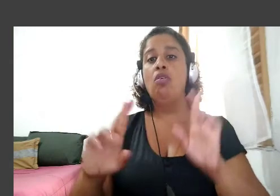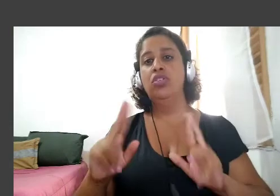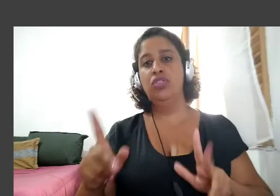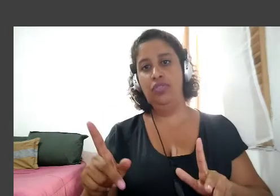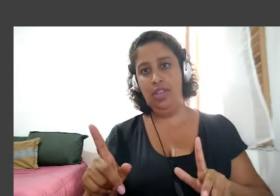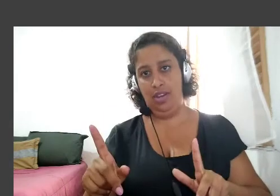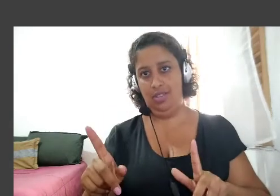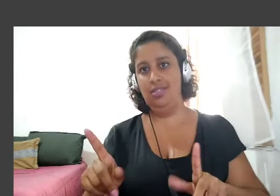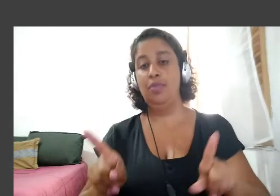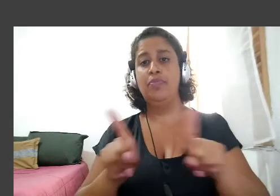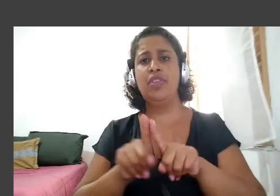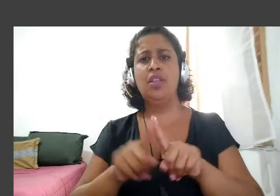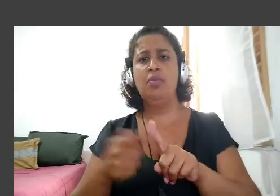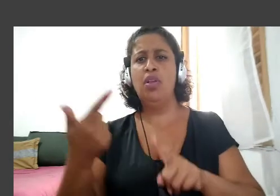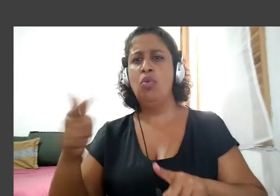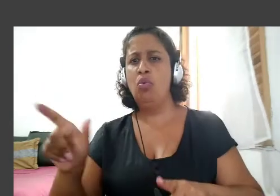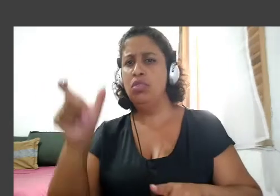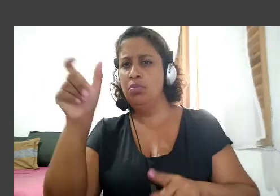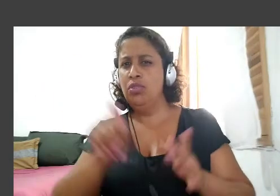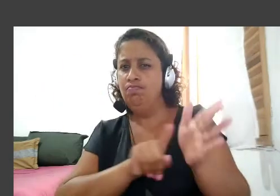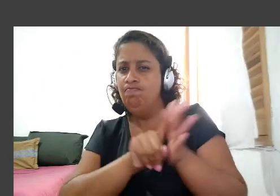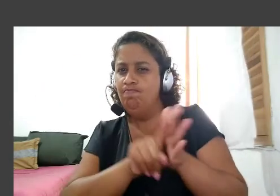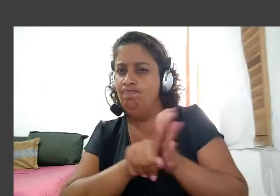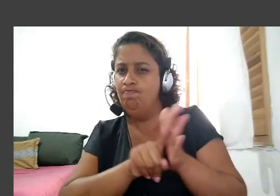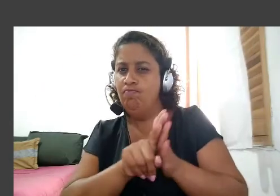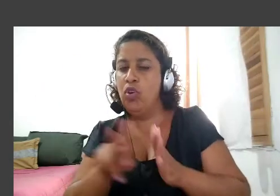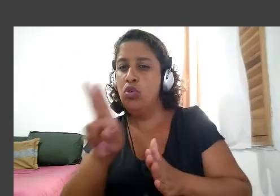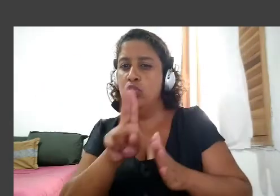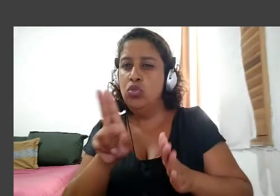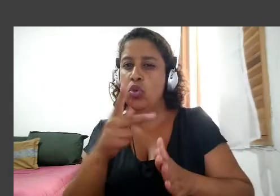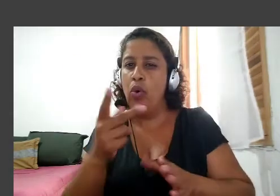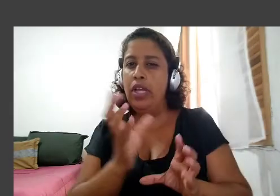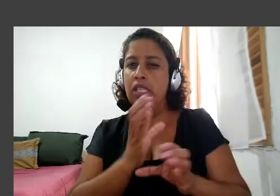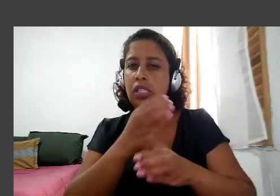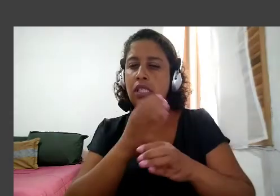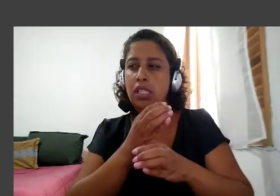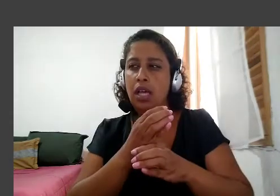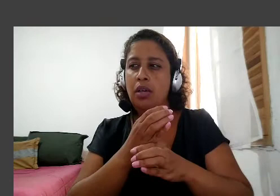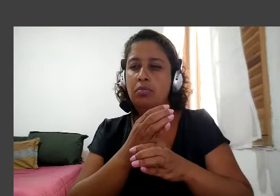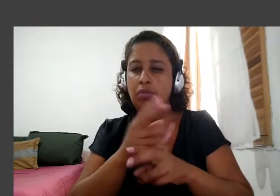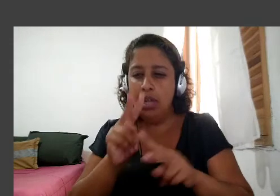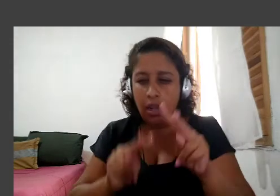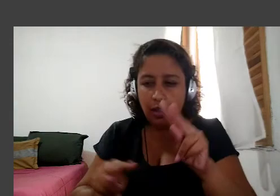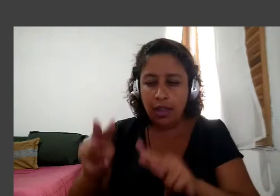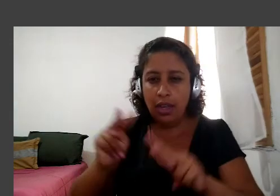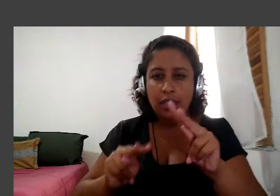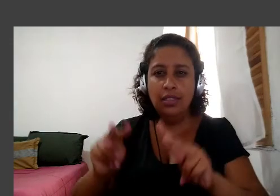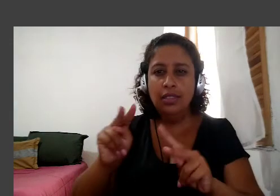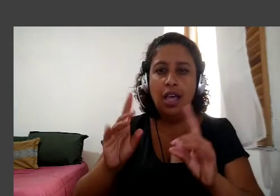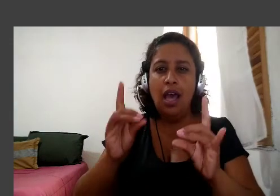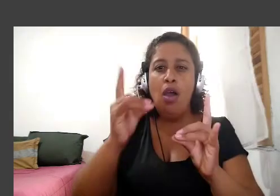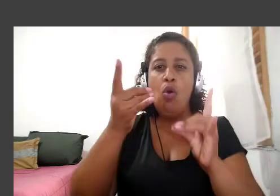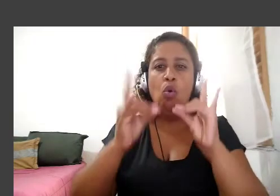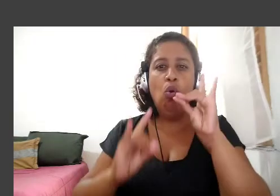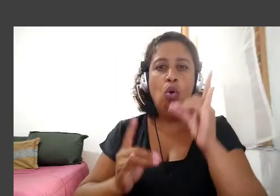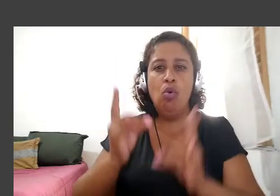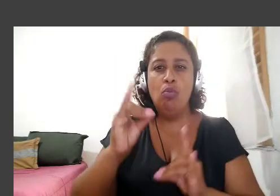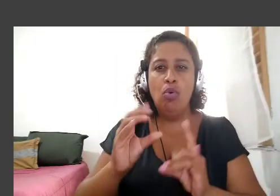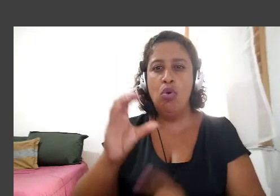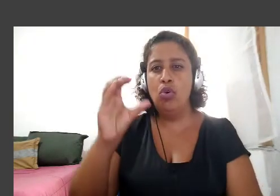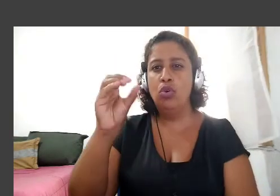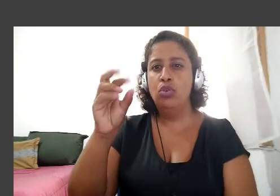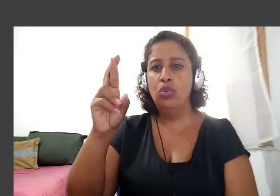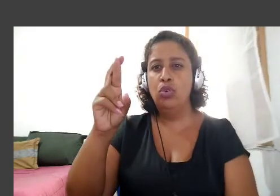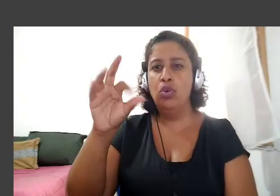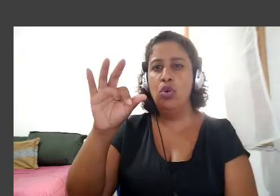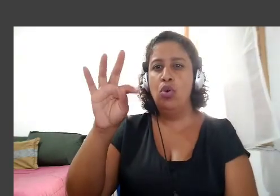para inventar novas técnicas, para descobrir novas técnicas ou para validar técnicas antigas. E apesar de a gente não